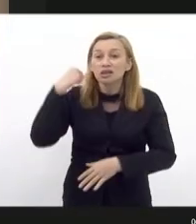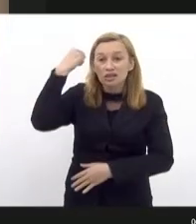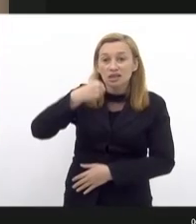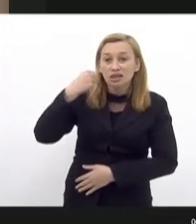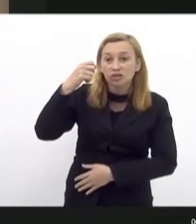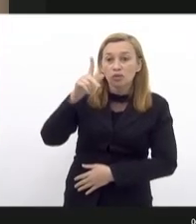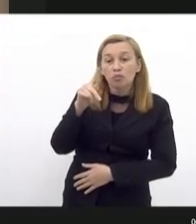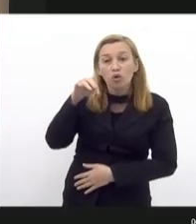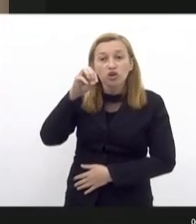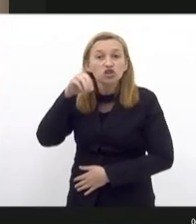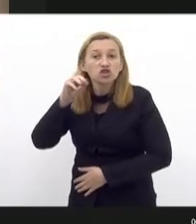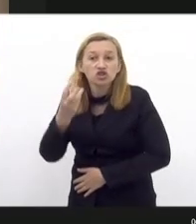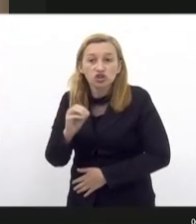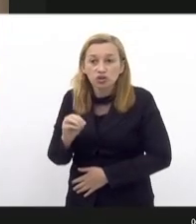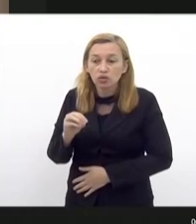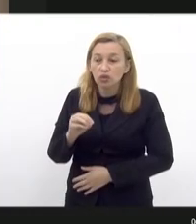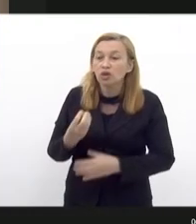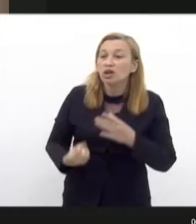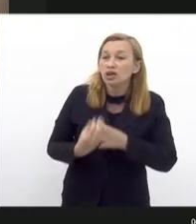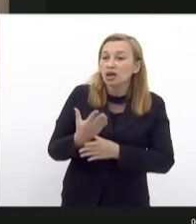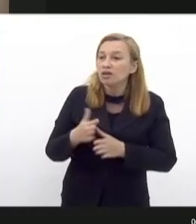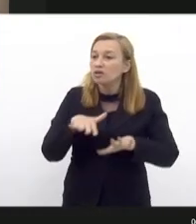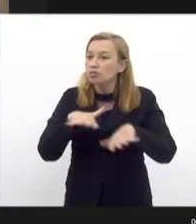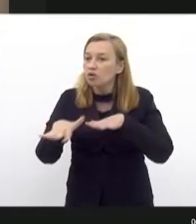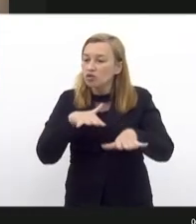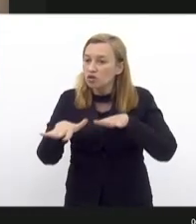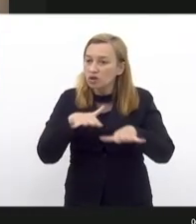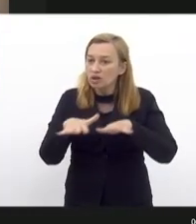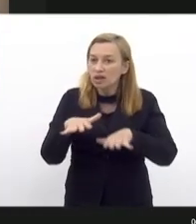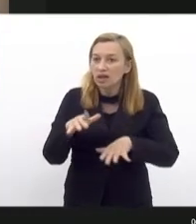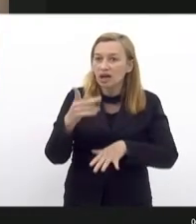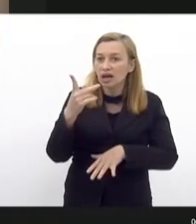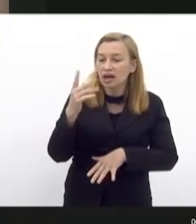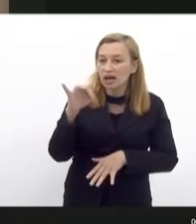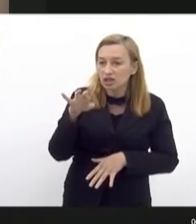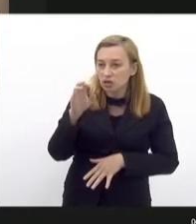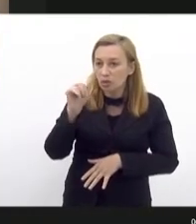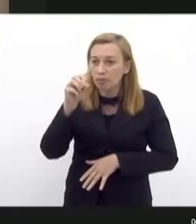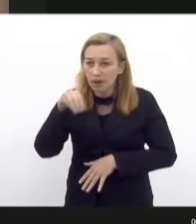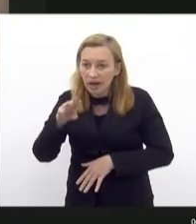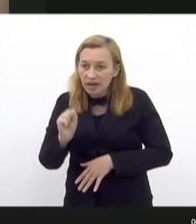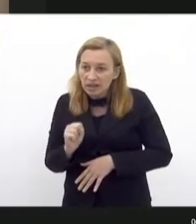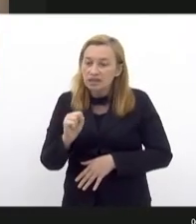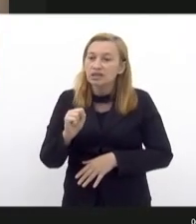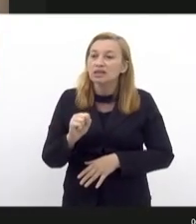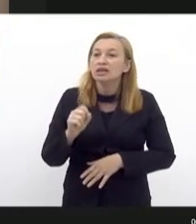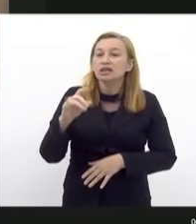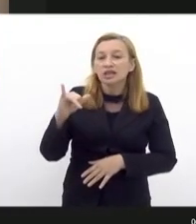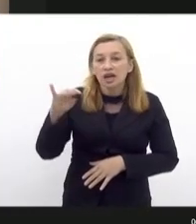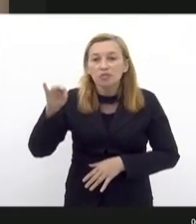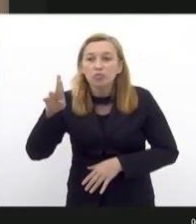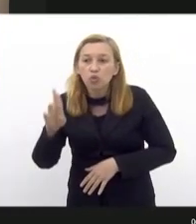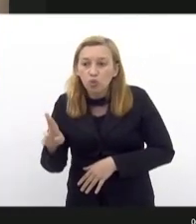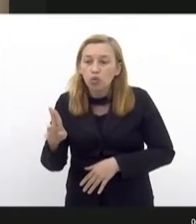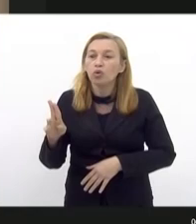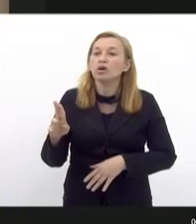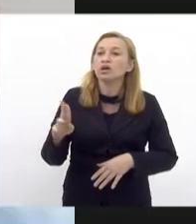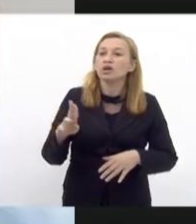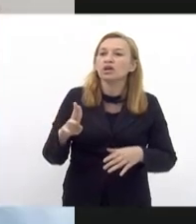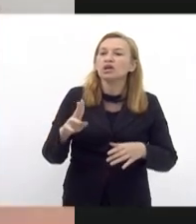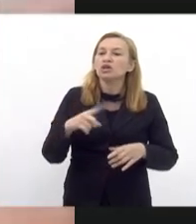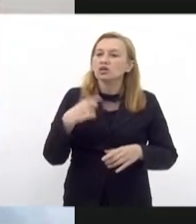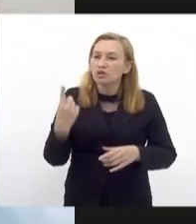Portinho. Criaram uma holding, a gente fez um movimento para tocar a Eletrobras, que é pegar a eletronuclear, Itaipu, Procel. Nós